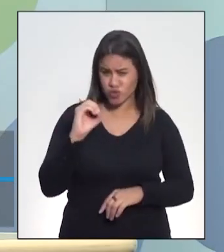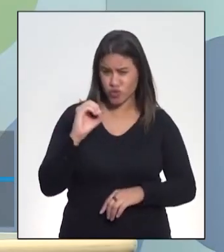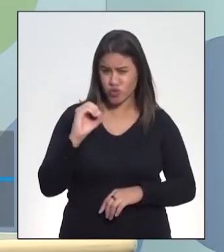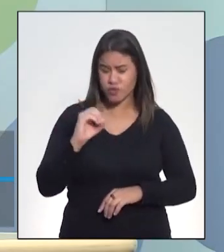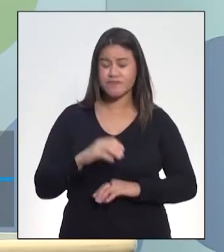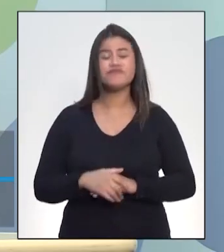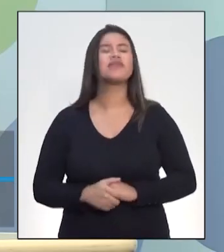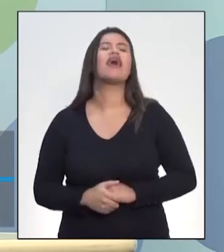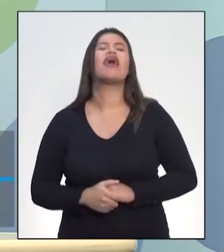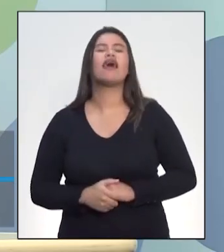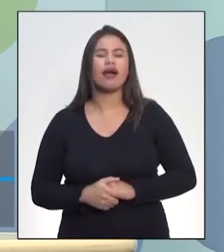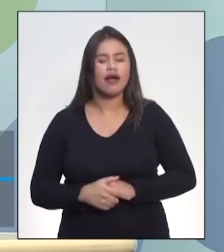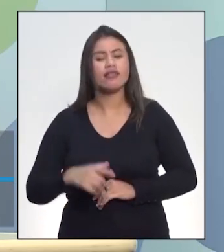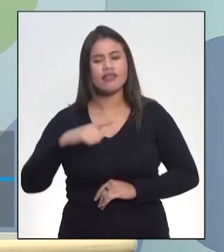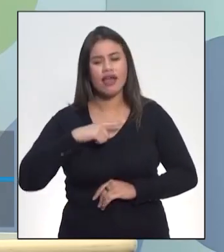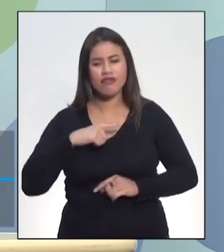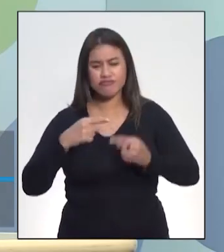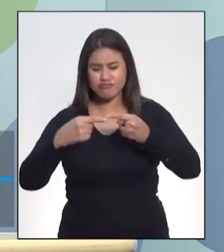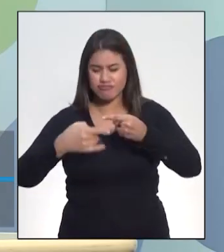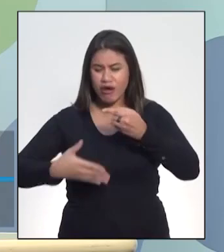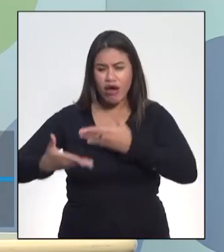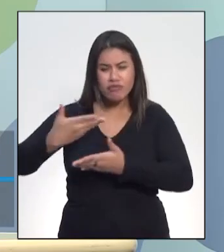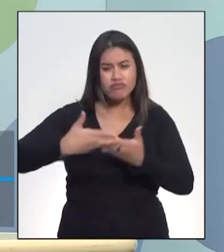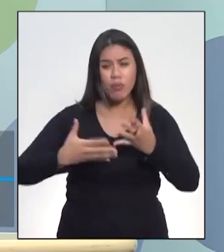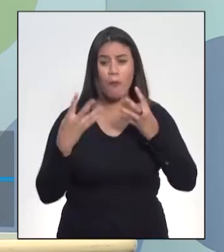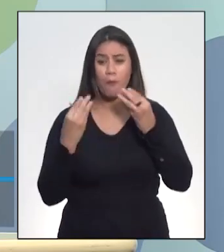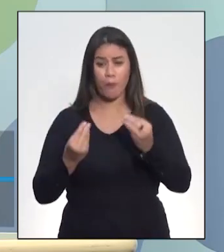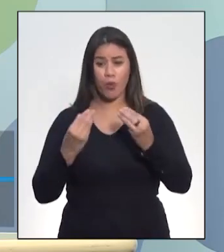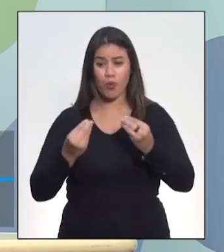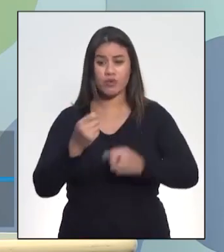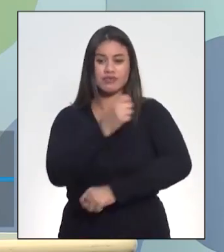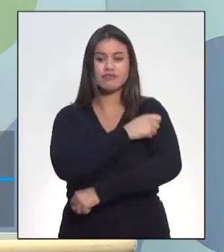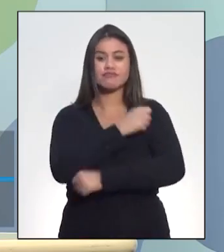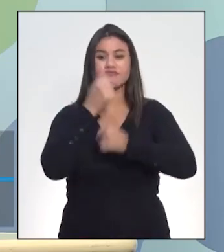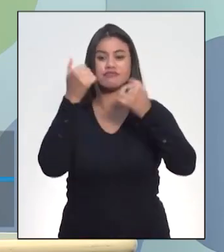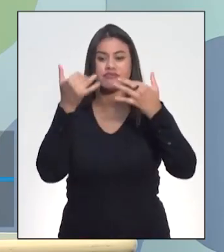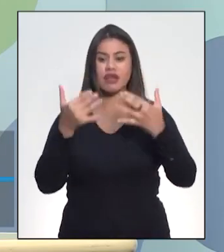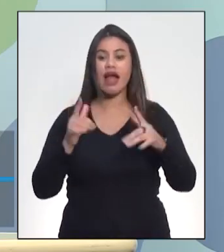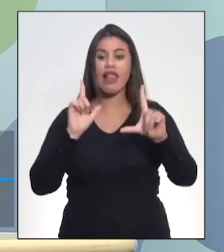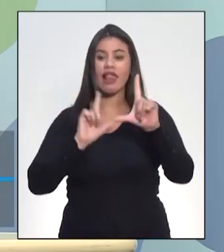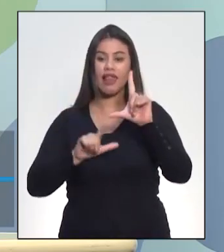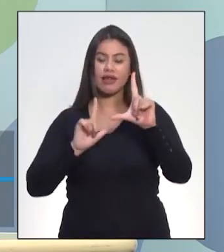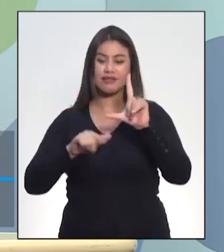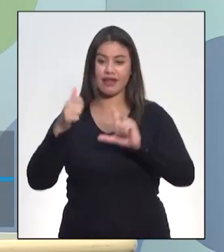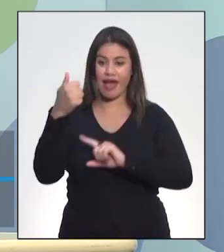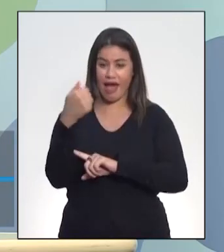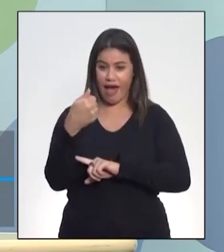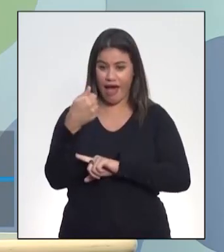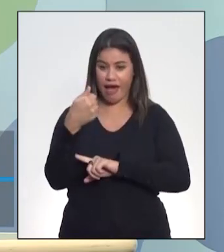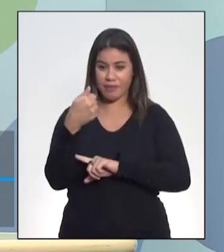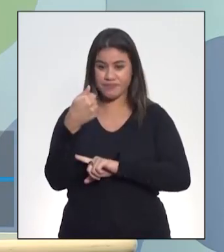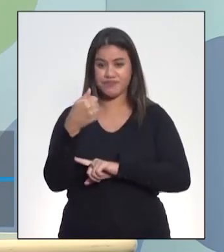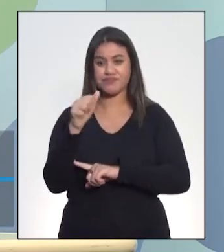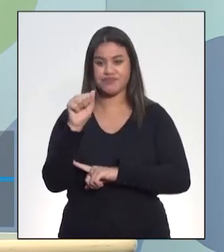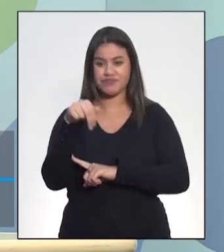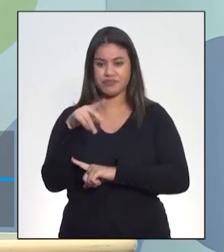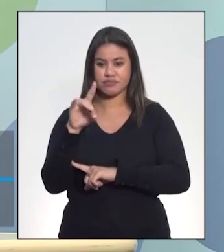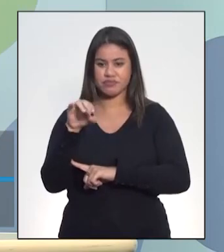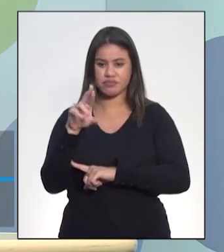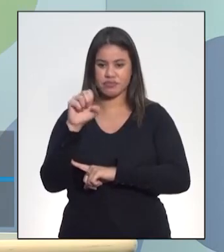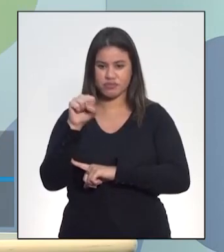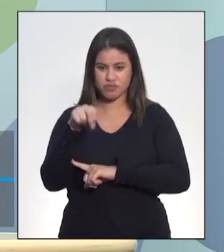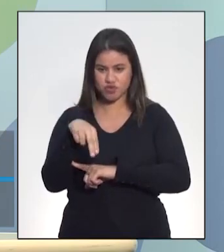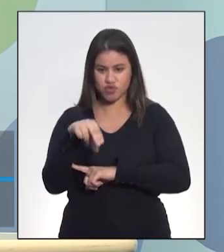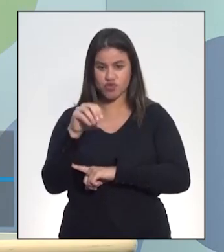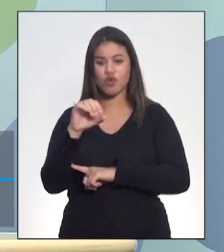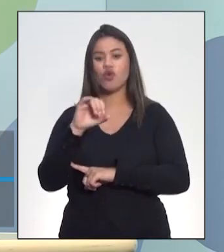tivemos muitas participações. Muitos alunos falaram que é a letra A. O Anderson, o José